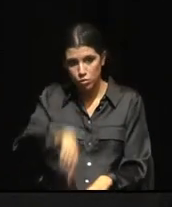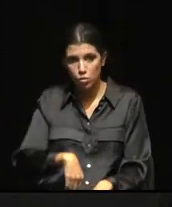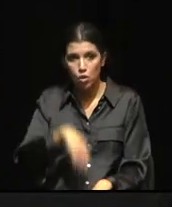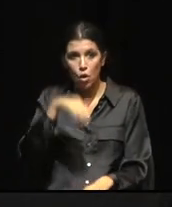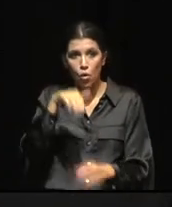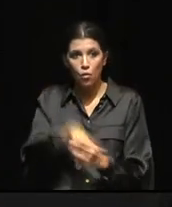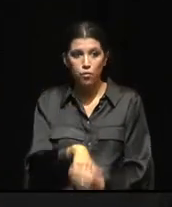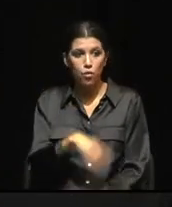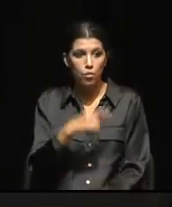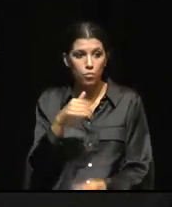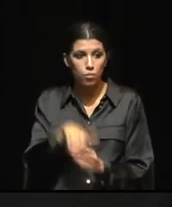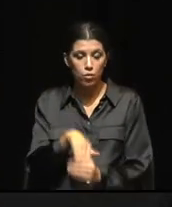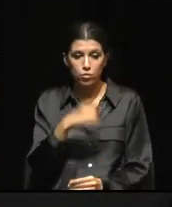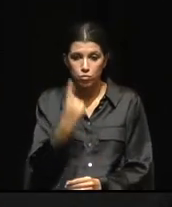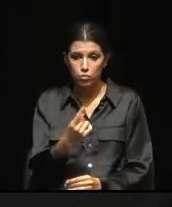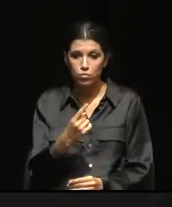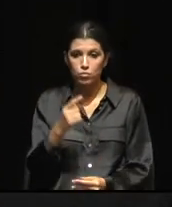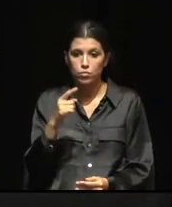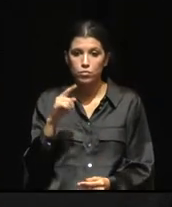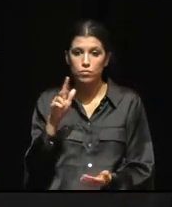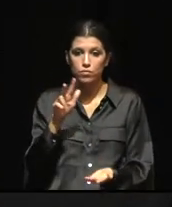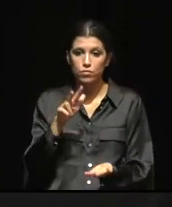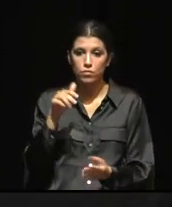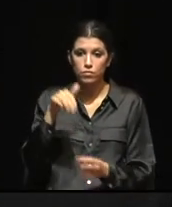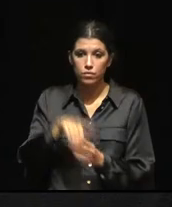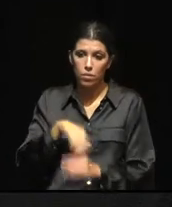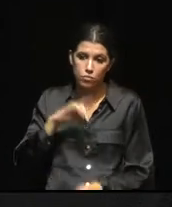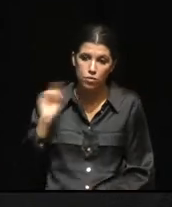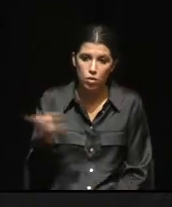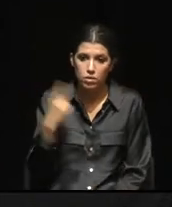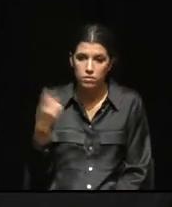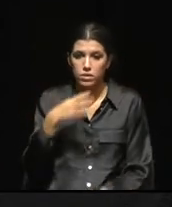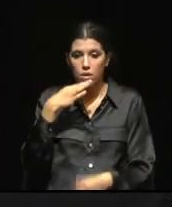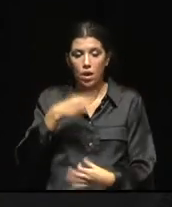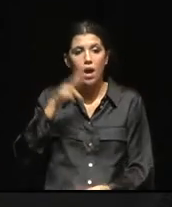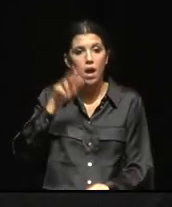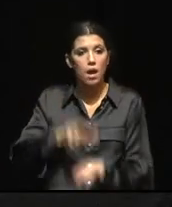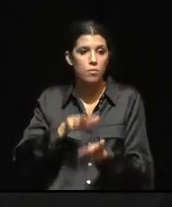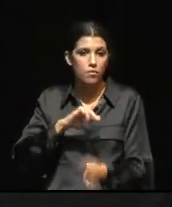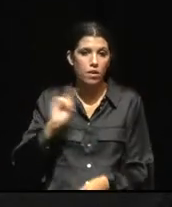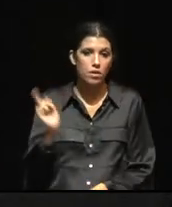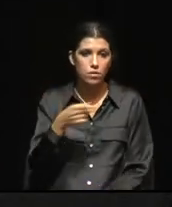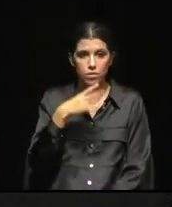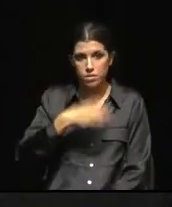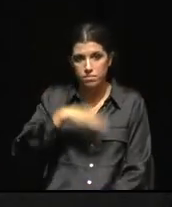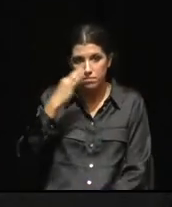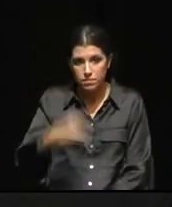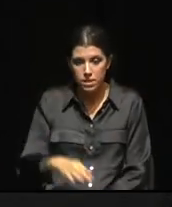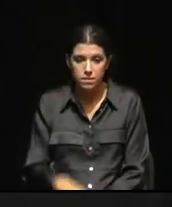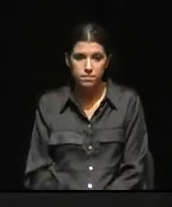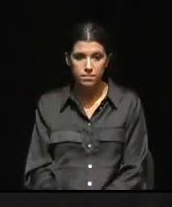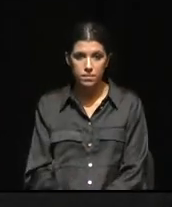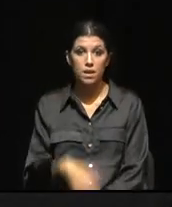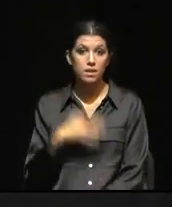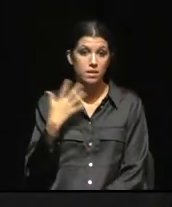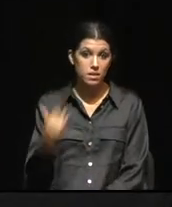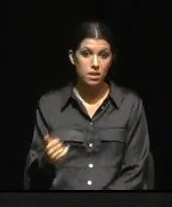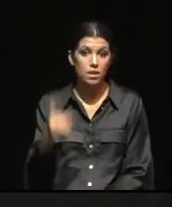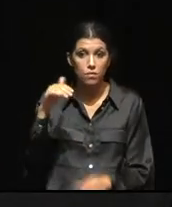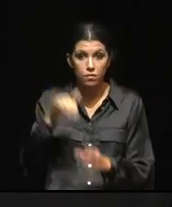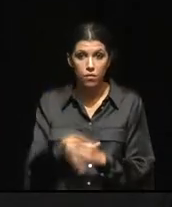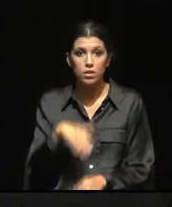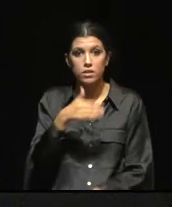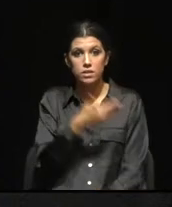tinha sido por unanimidade não parece ser necessário voltar a votar foi aprovado por unanimidade o voto vamos passar ao